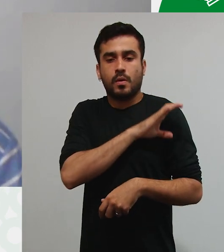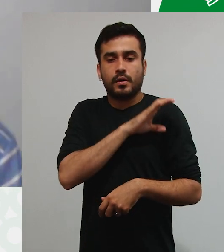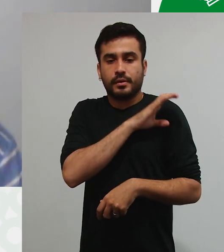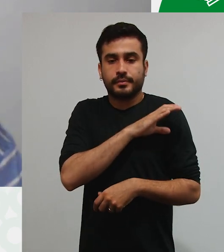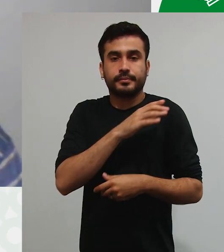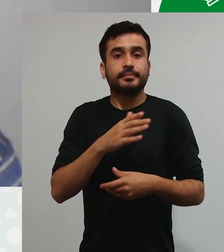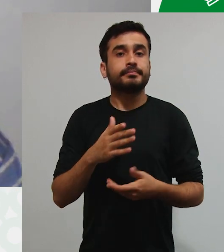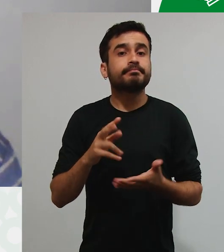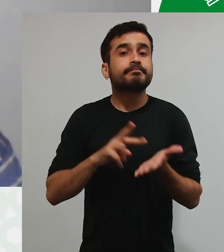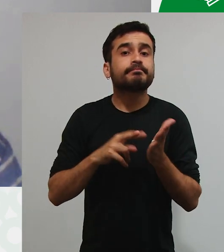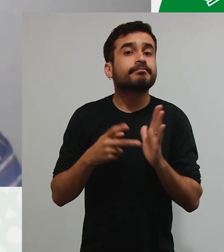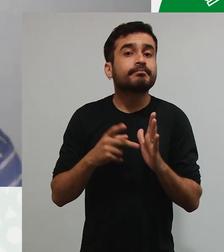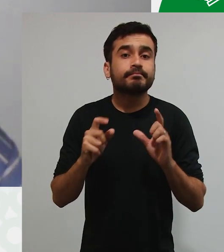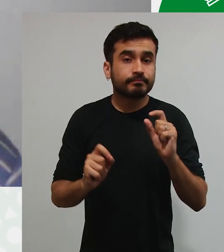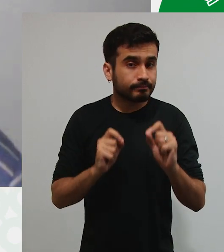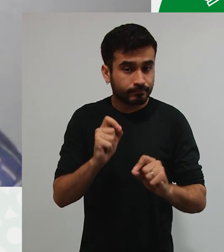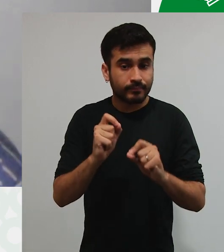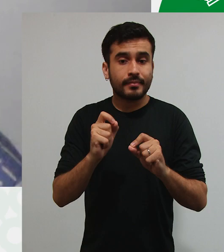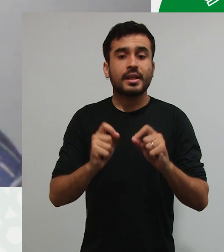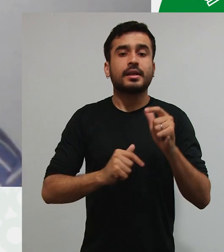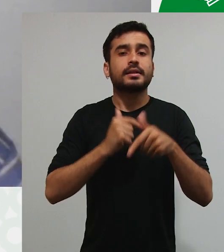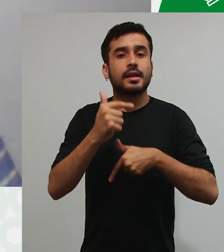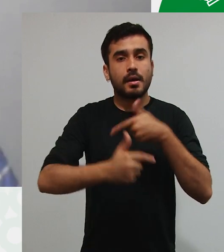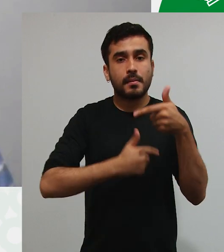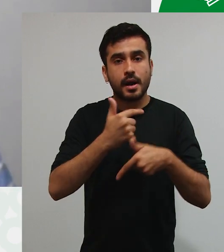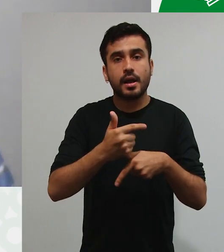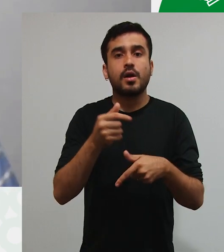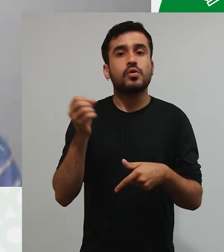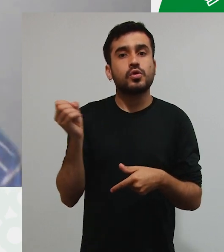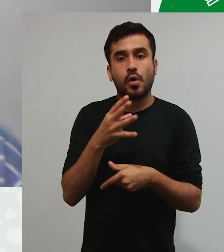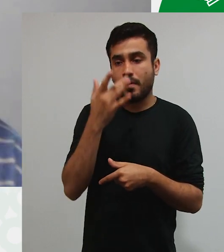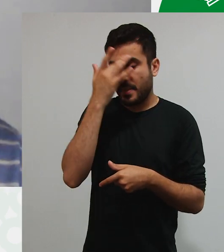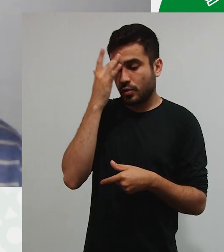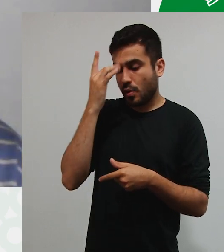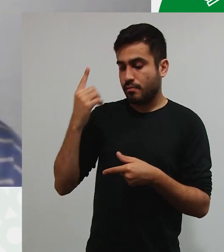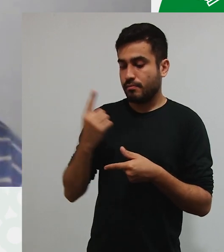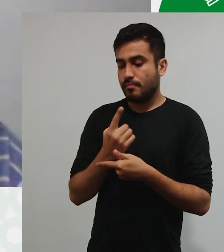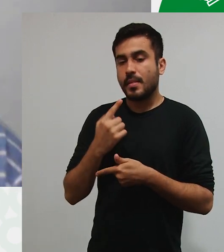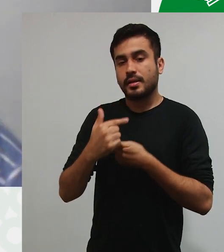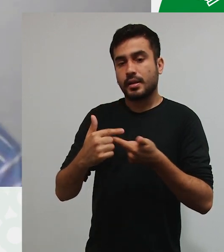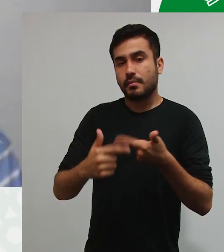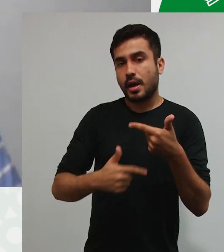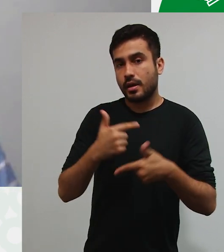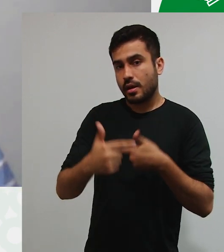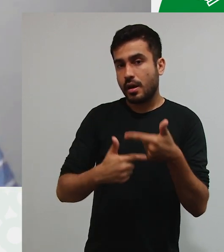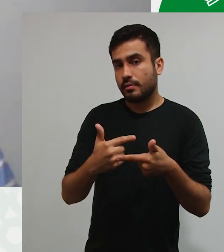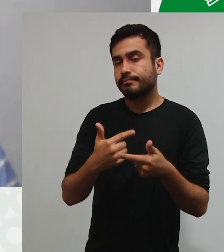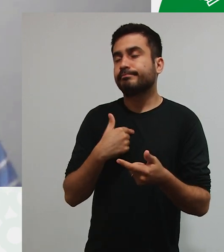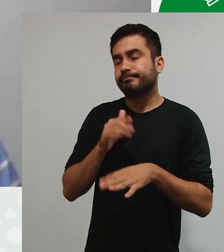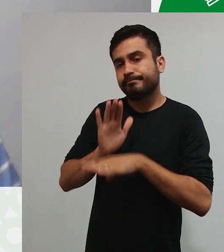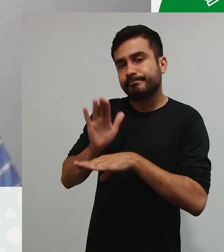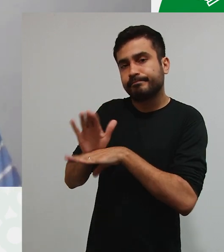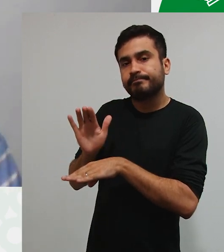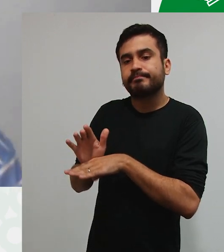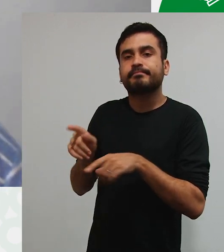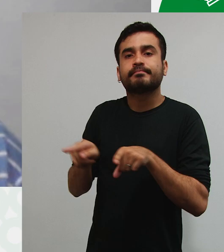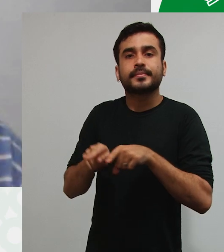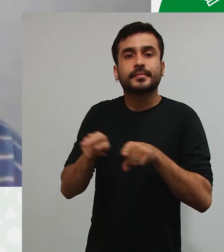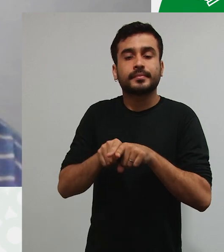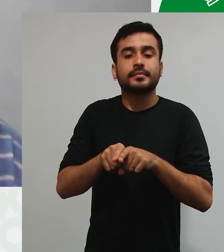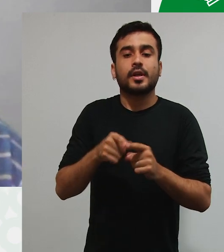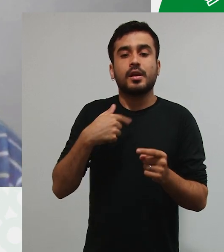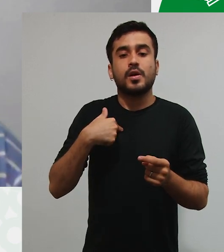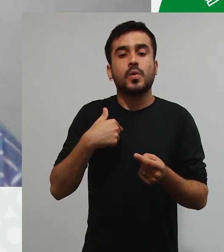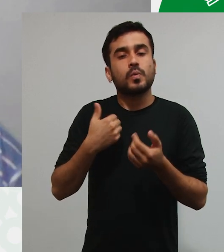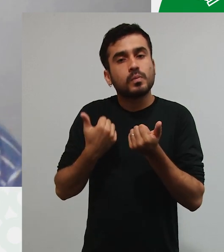Pouco tempo depois, eu me torno, então, o coordenador da unidade de educação de rua. Eu deixo de ser o educador e